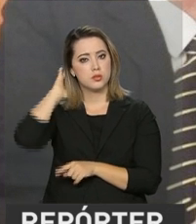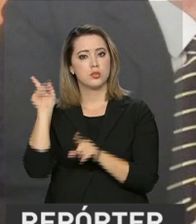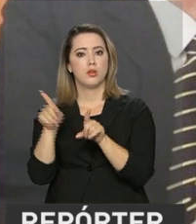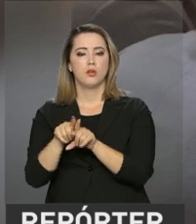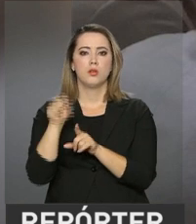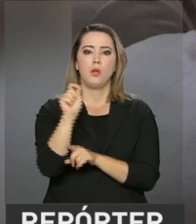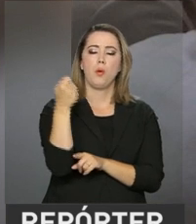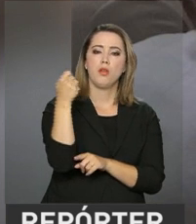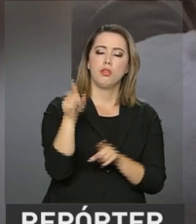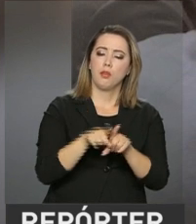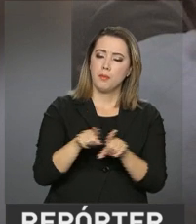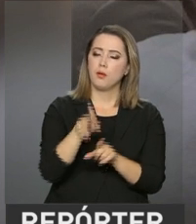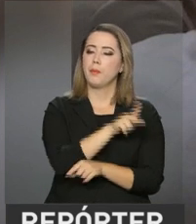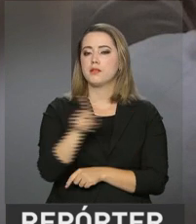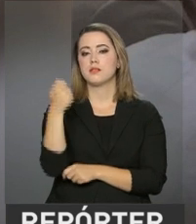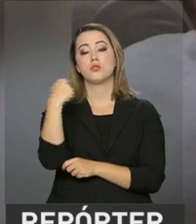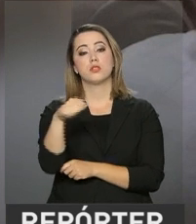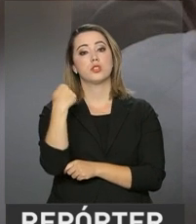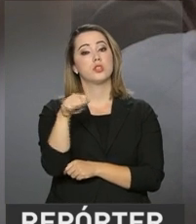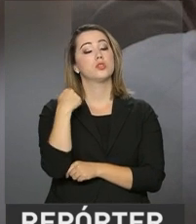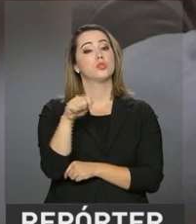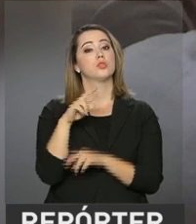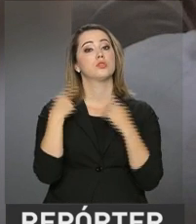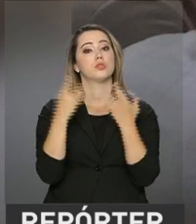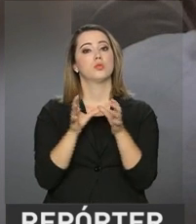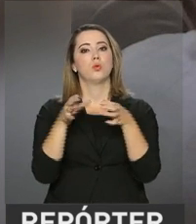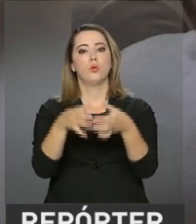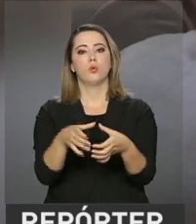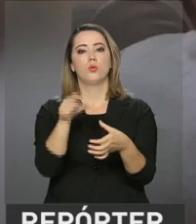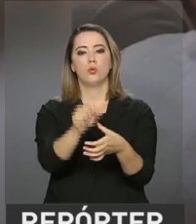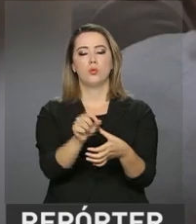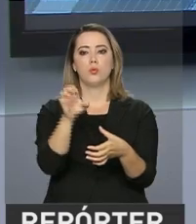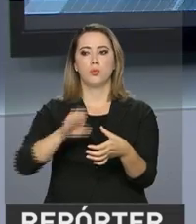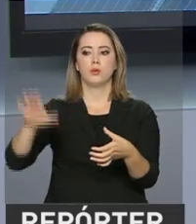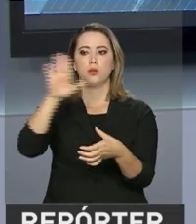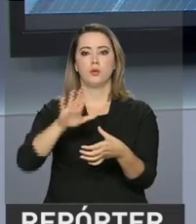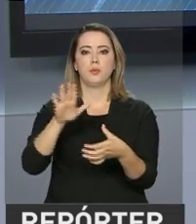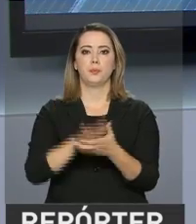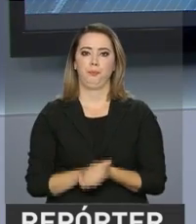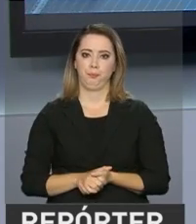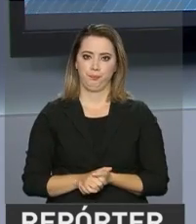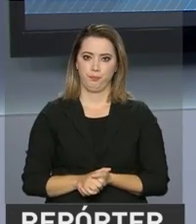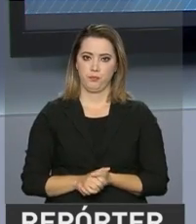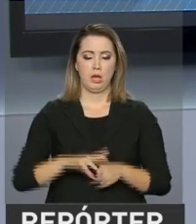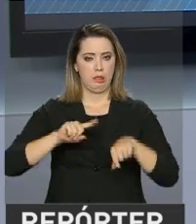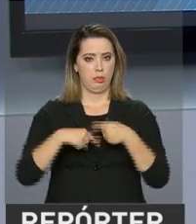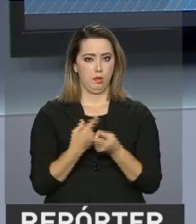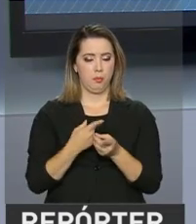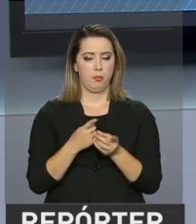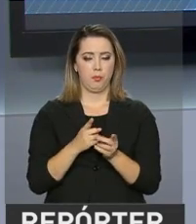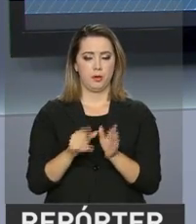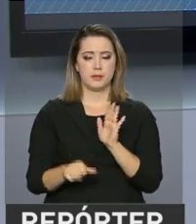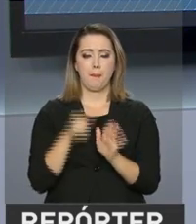presidente argentino, Maurício Macri, se reuniram com representantes do bloco. Ao final da primeira